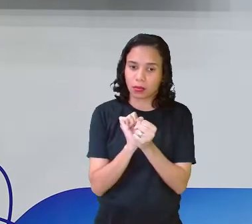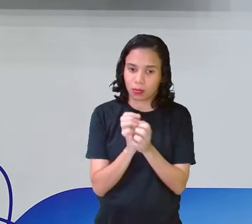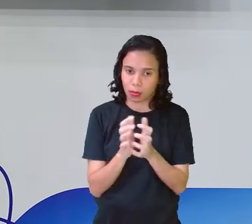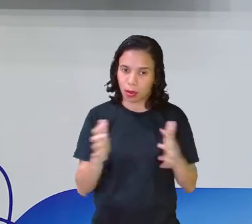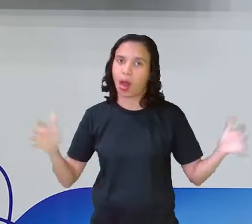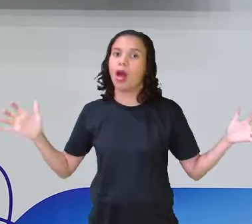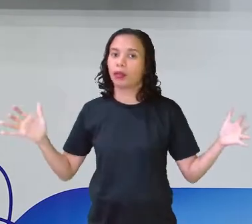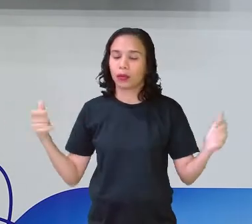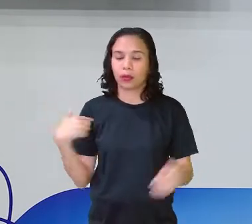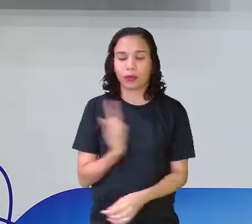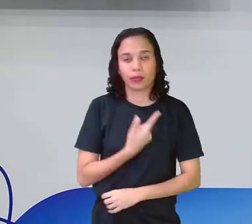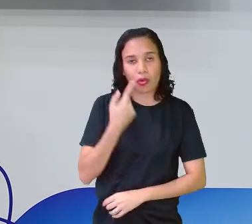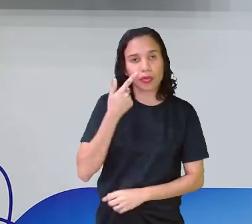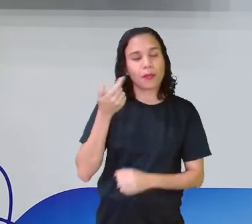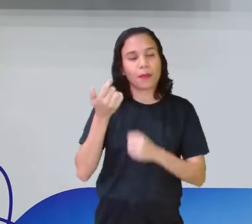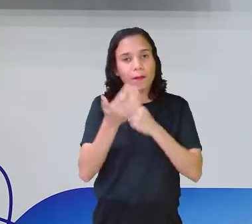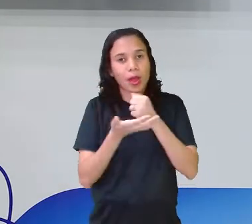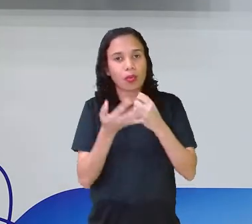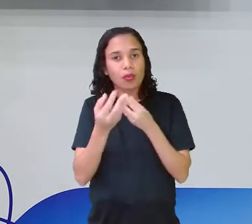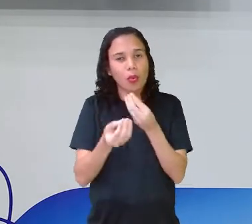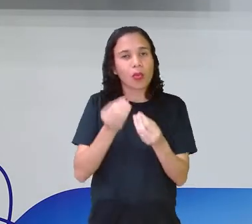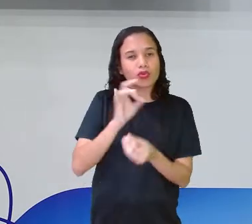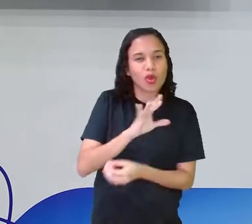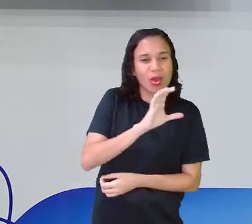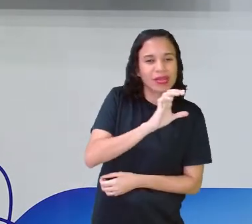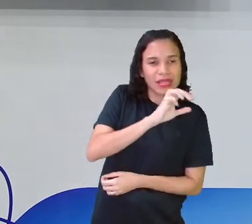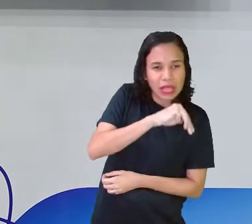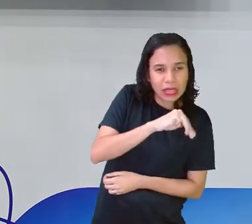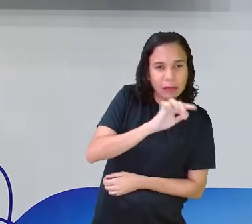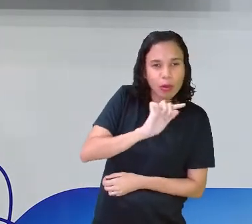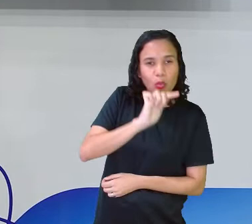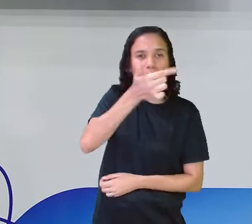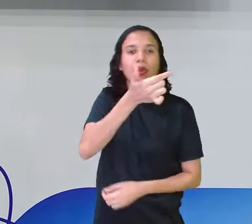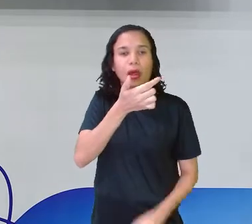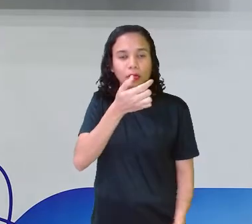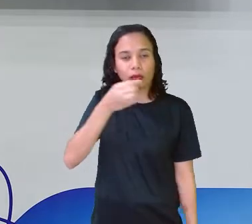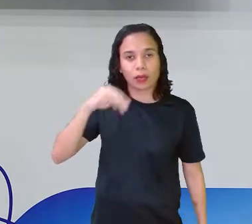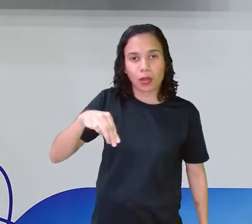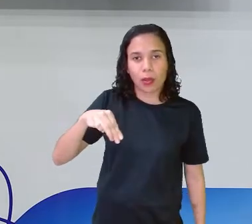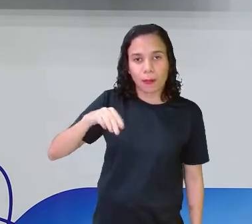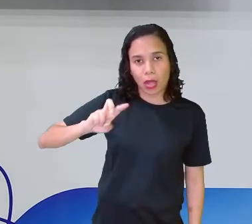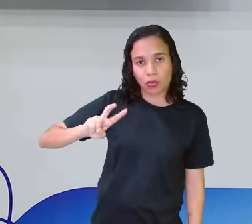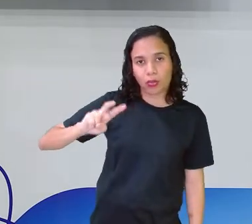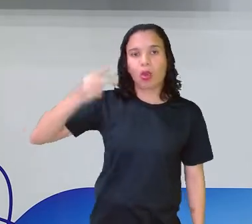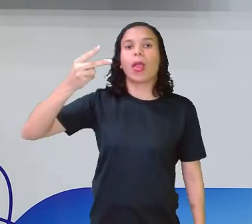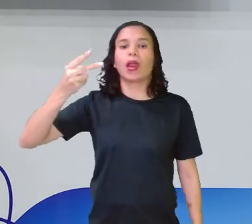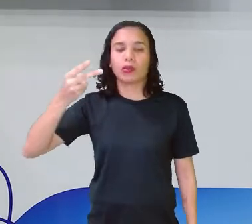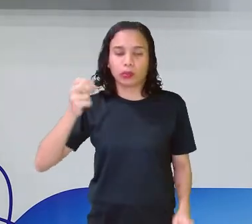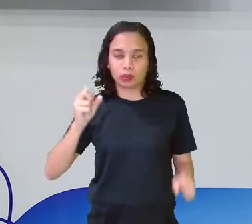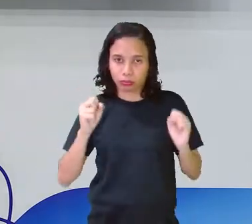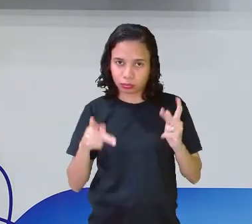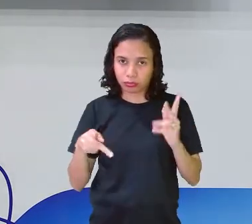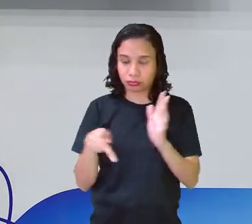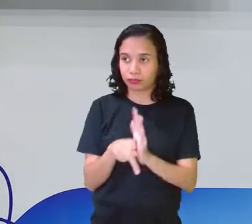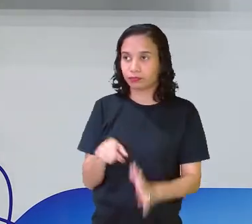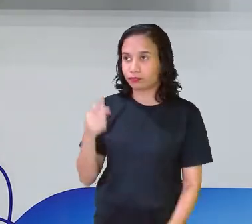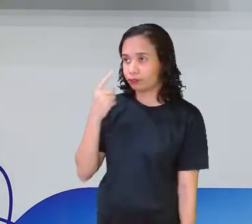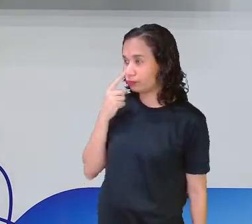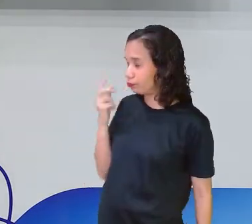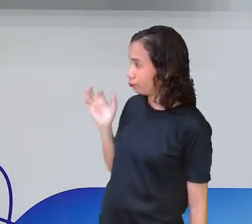tá? A gente vai ficar basicamente em centímetro e metro. Centímetro quadrado e metro quadrado, no caso da